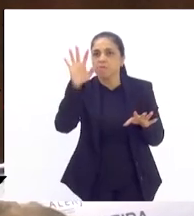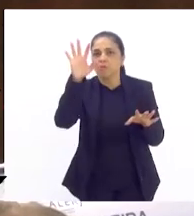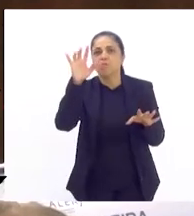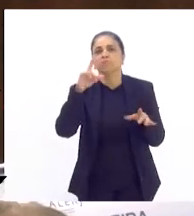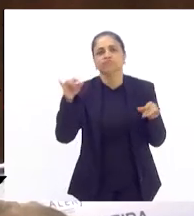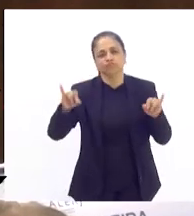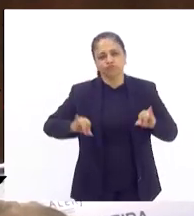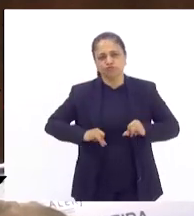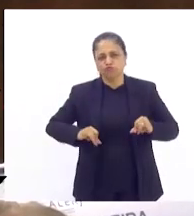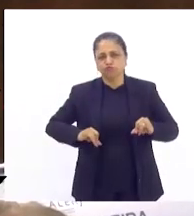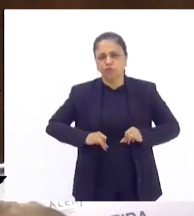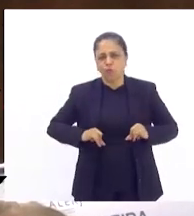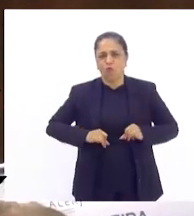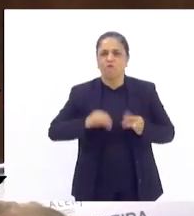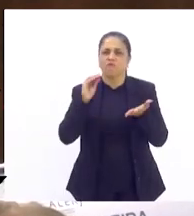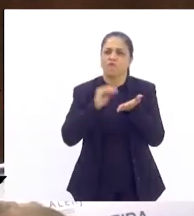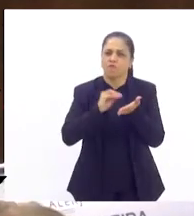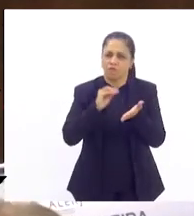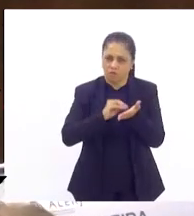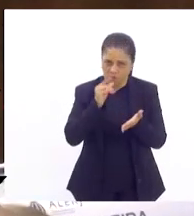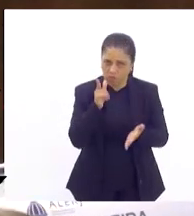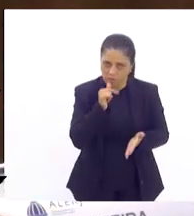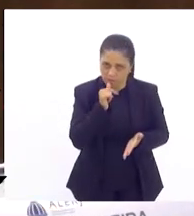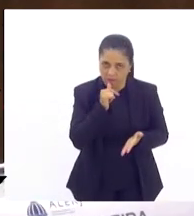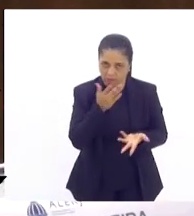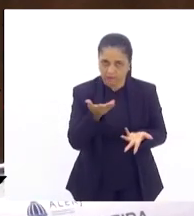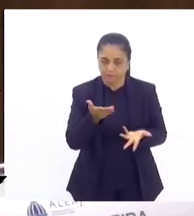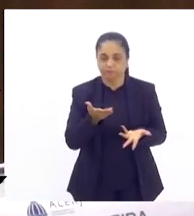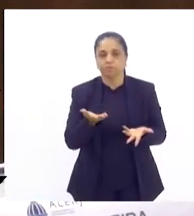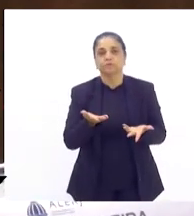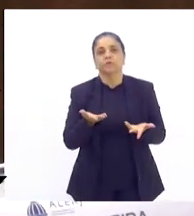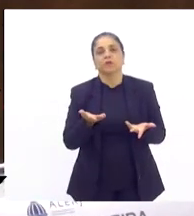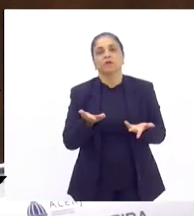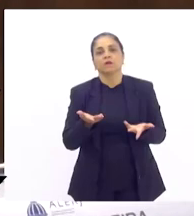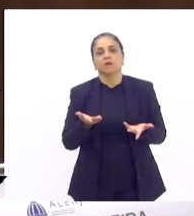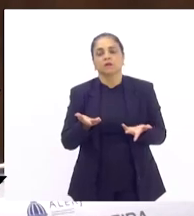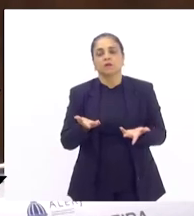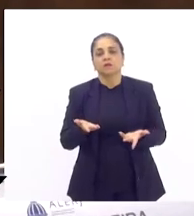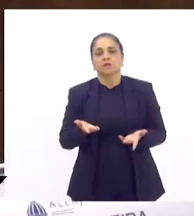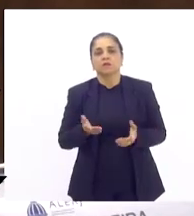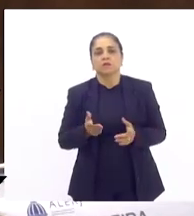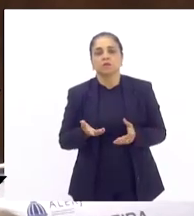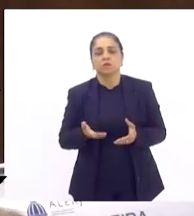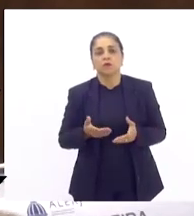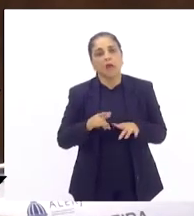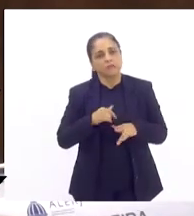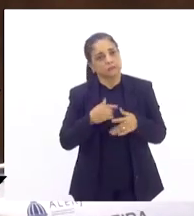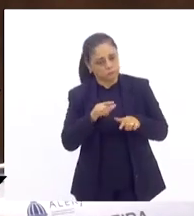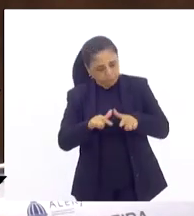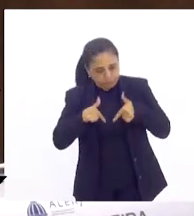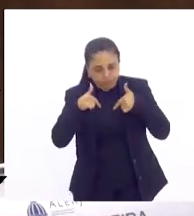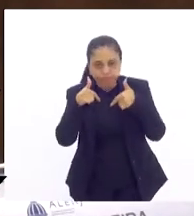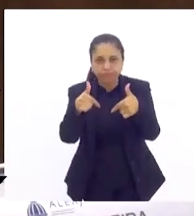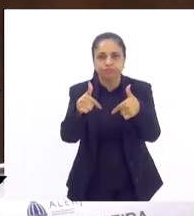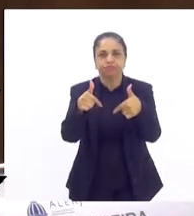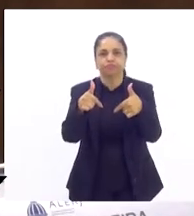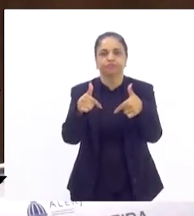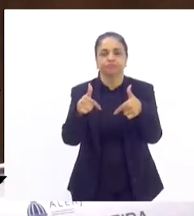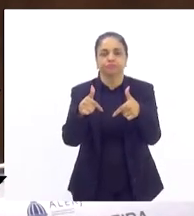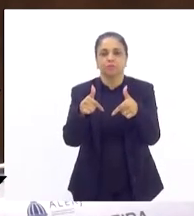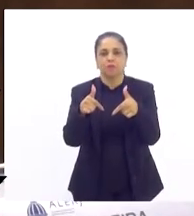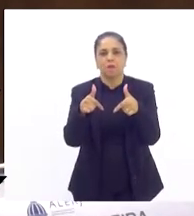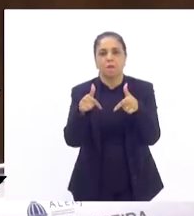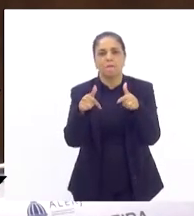sofrem quando a gente tem um pouco mais de estiagem. Então, isso daí são ações que estão